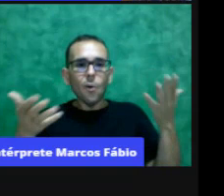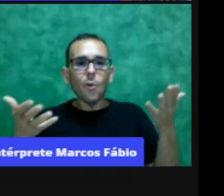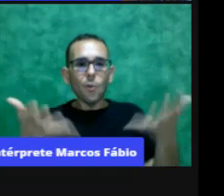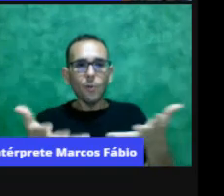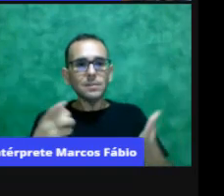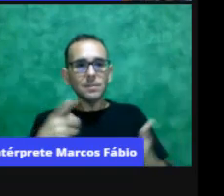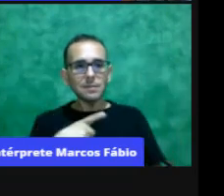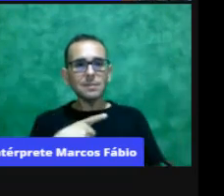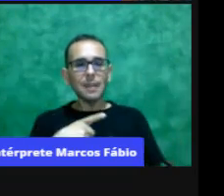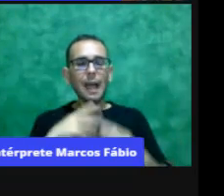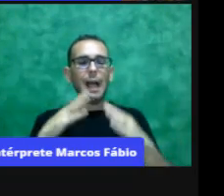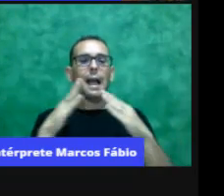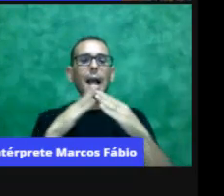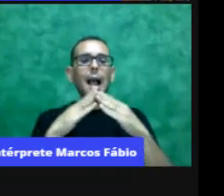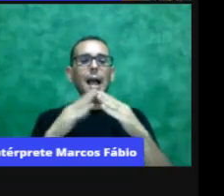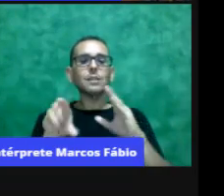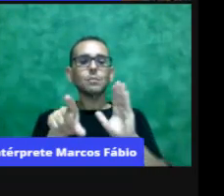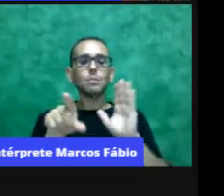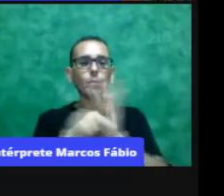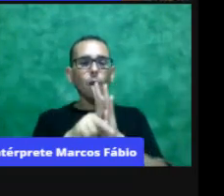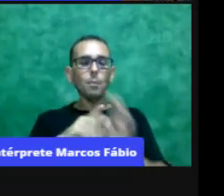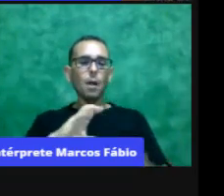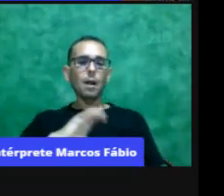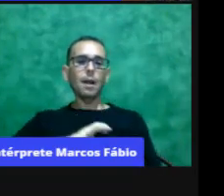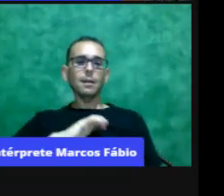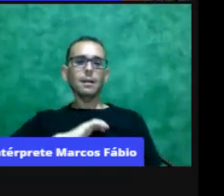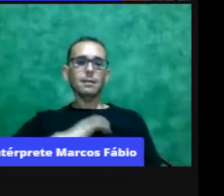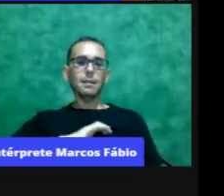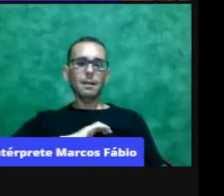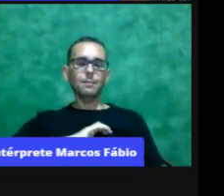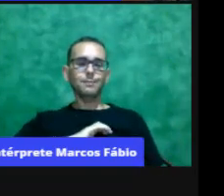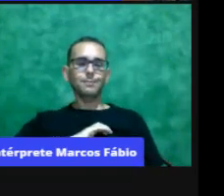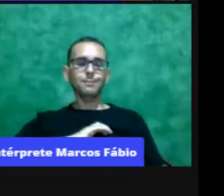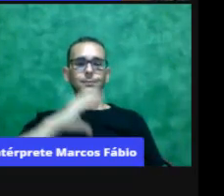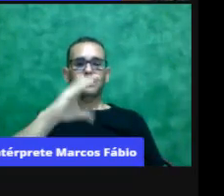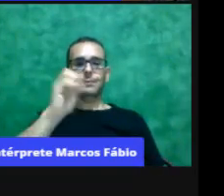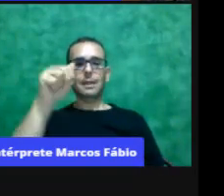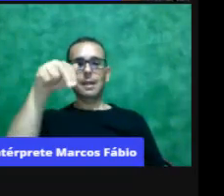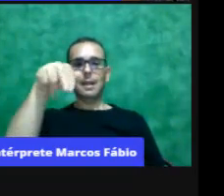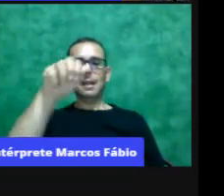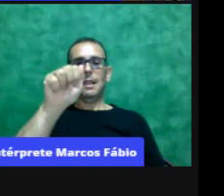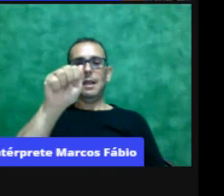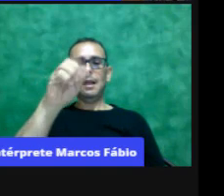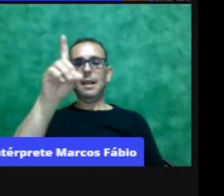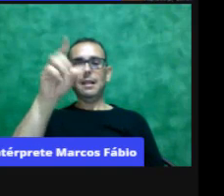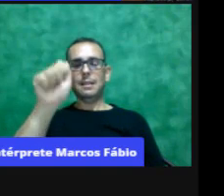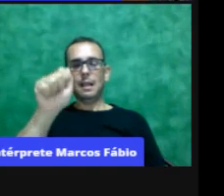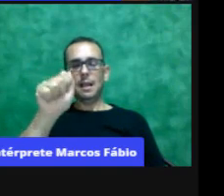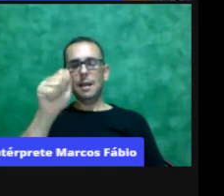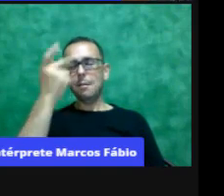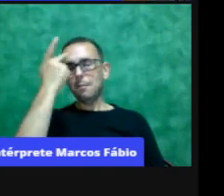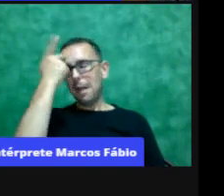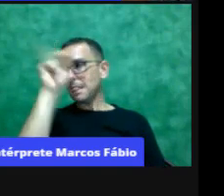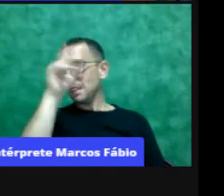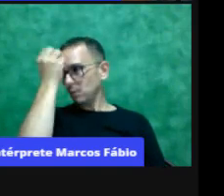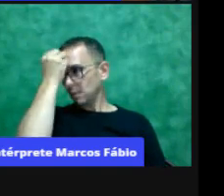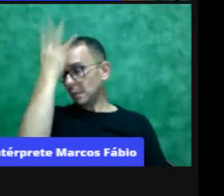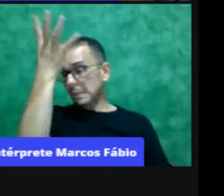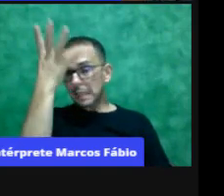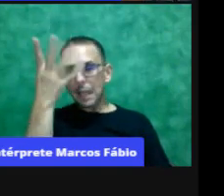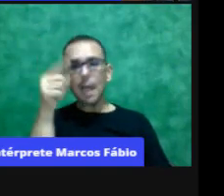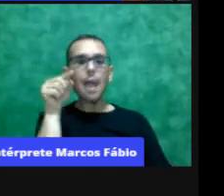morando no Canadá e para os filhos aprenderem a não esquecerem a língua portuguesa, ela